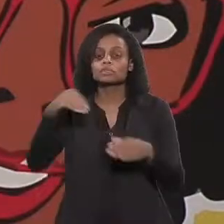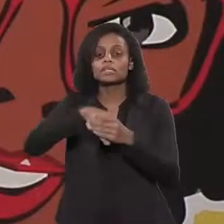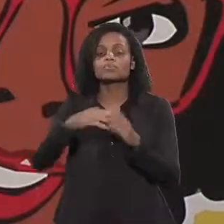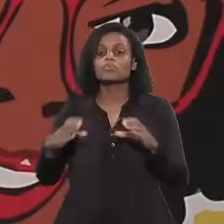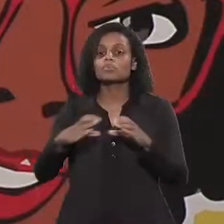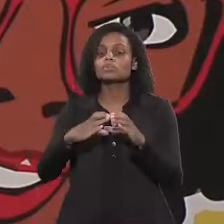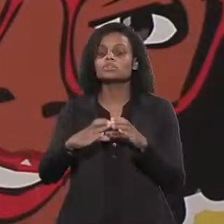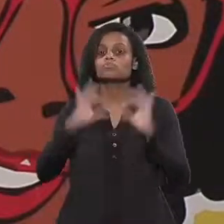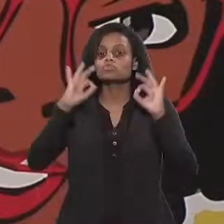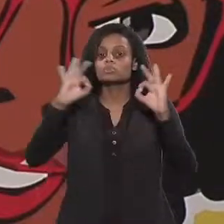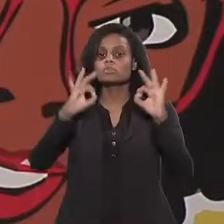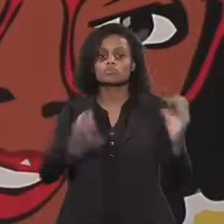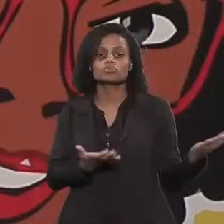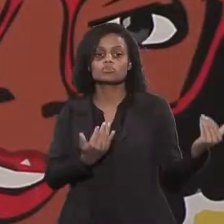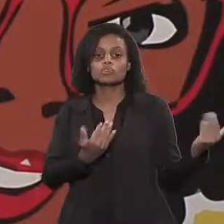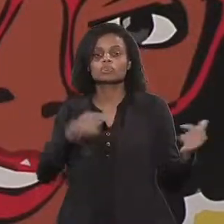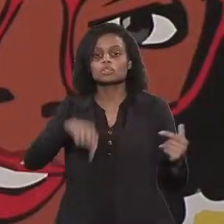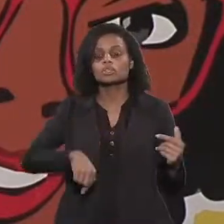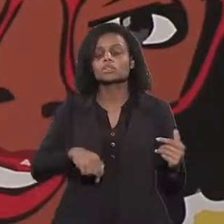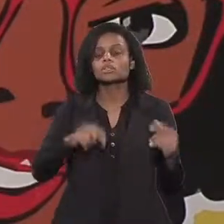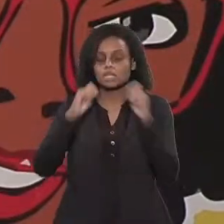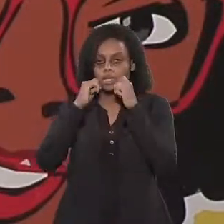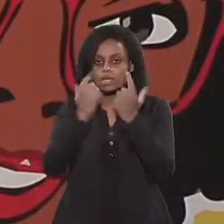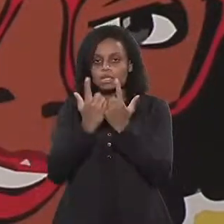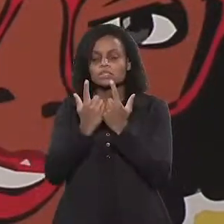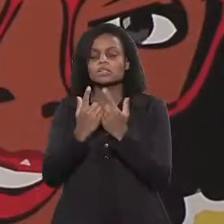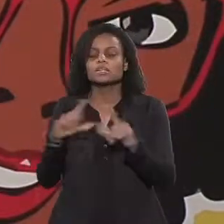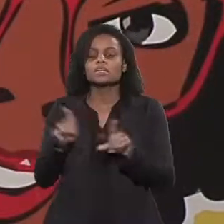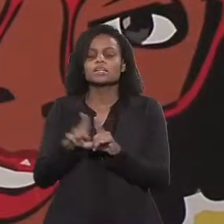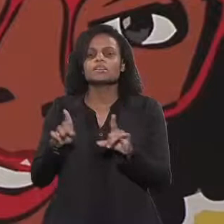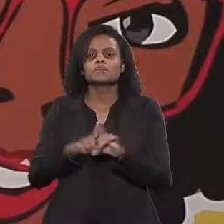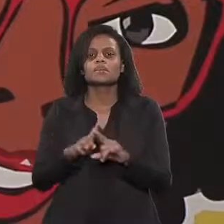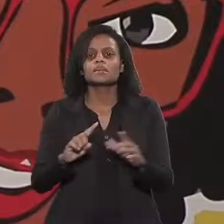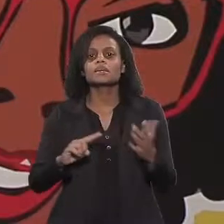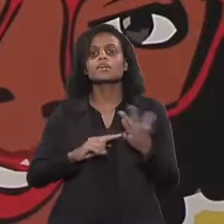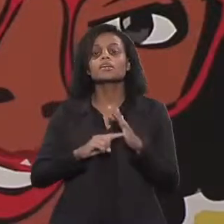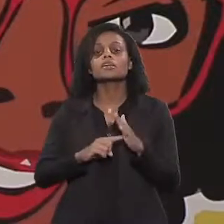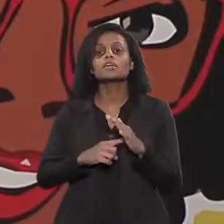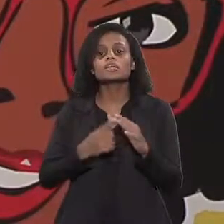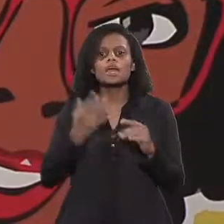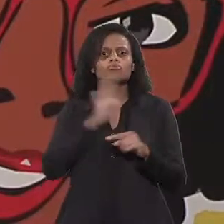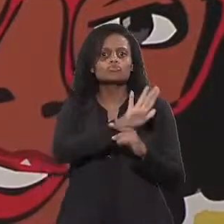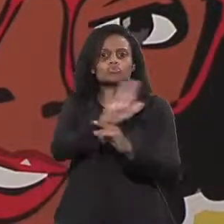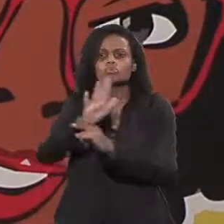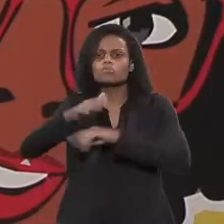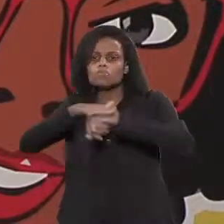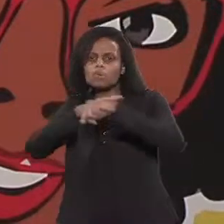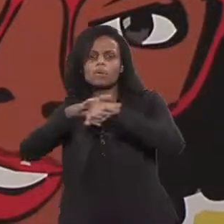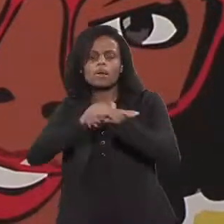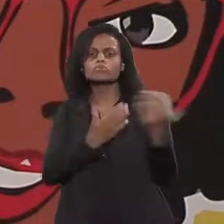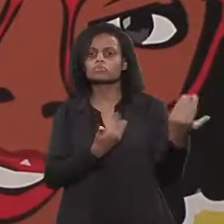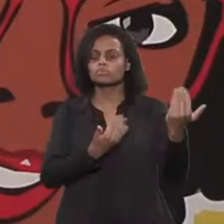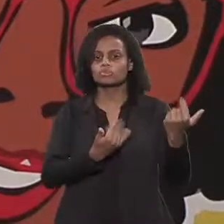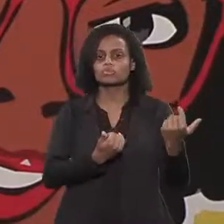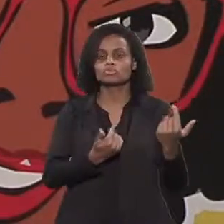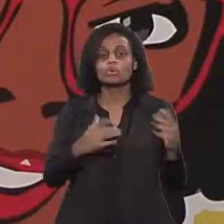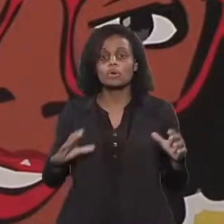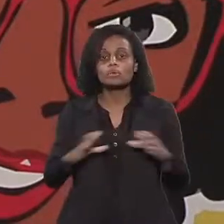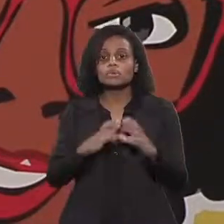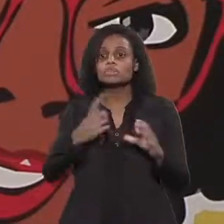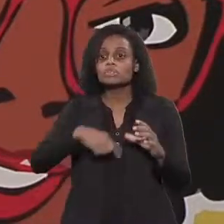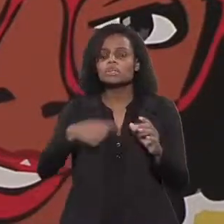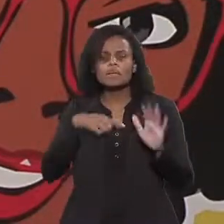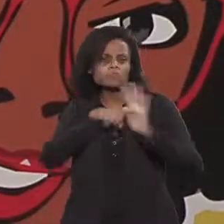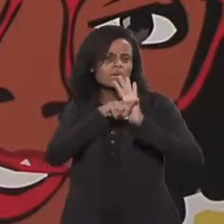Comissão Especial de Juventude aqui na casa. Importante ferramenta também para dialogar com a juventude. É uma comissão que a gente quer fazer